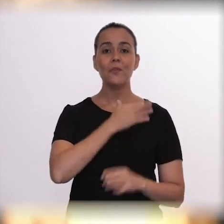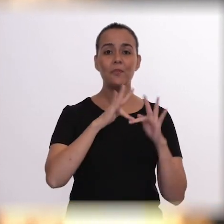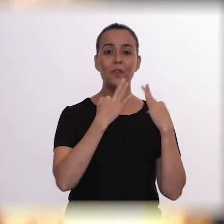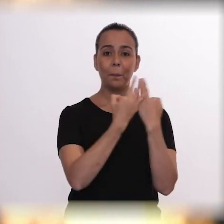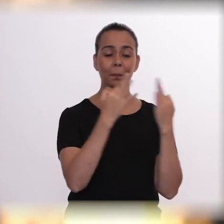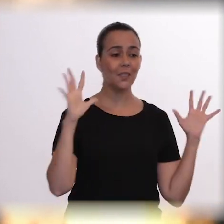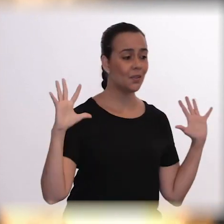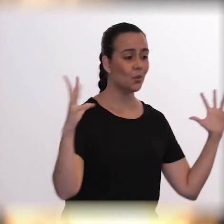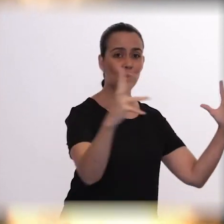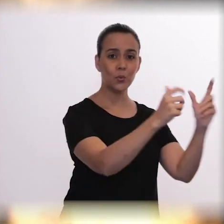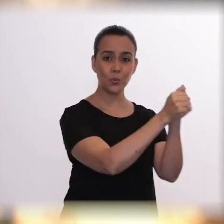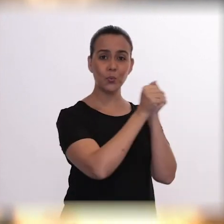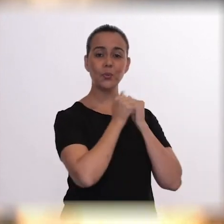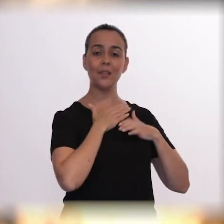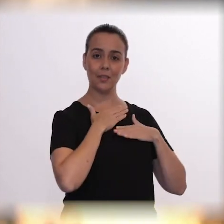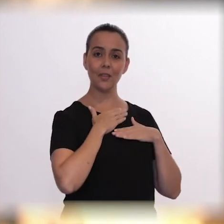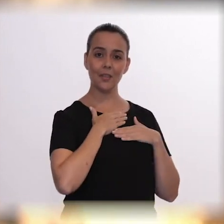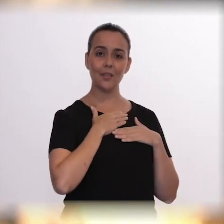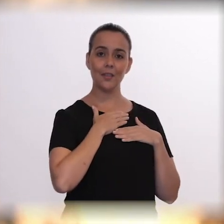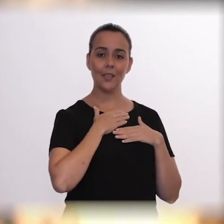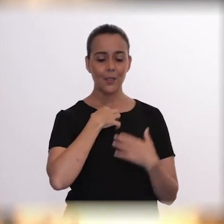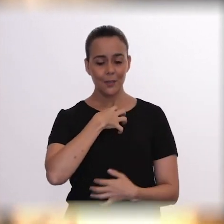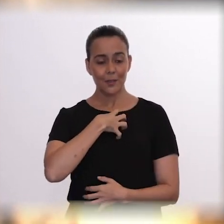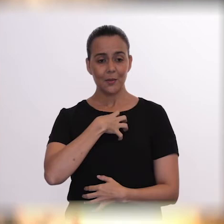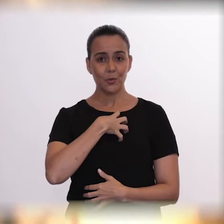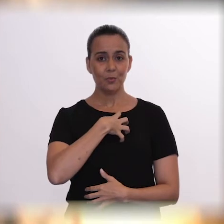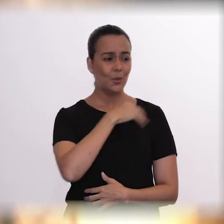mas esse sentimento de estar desapontando, de